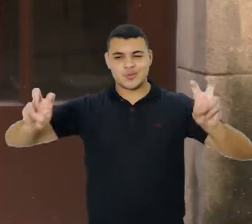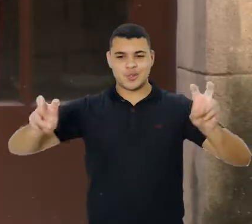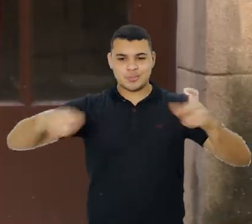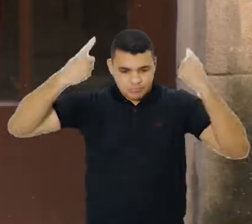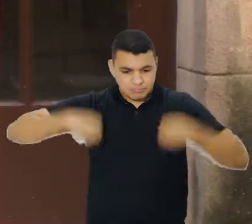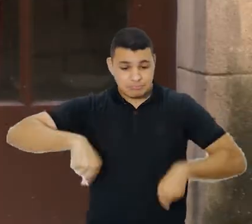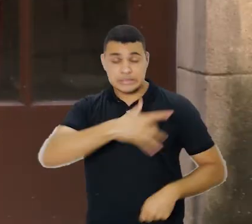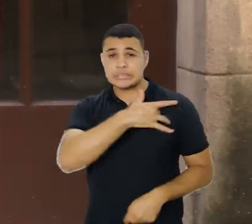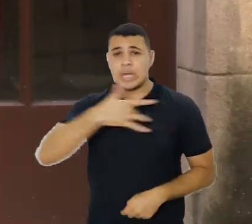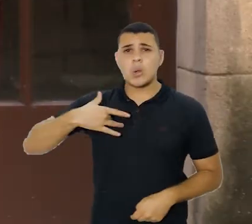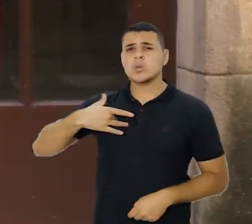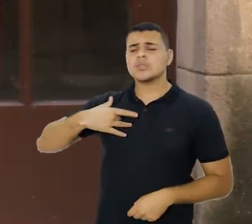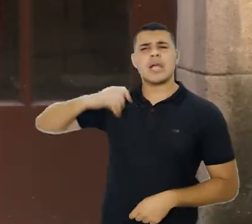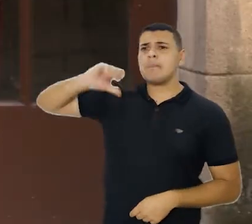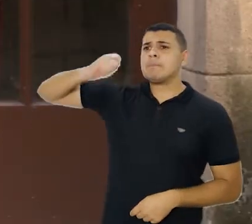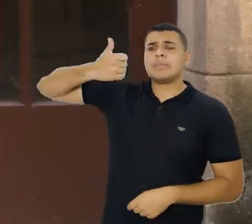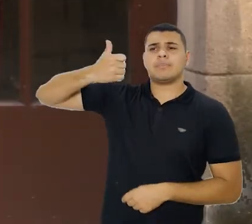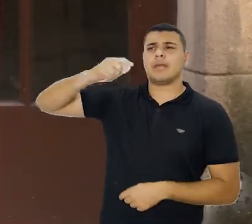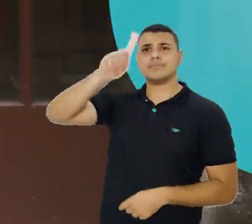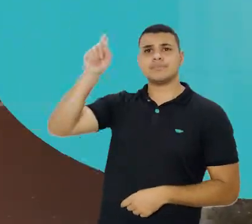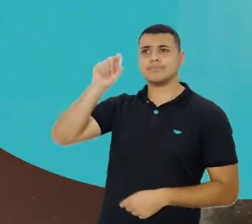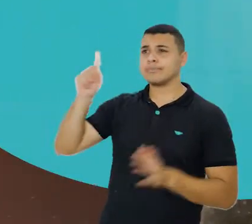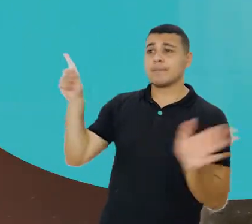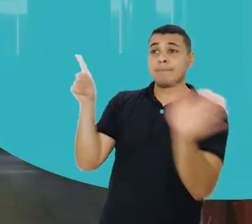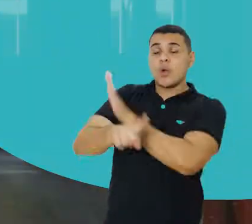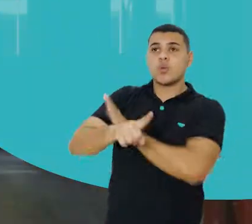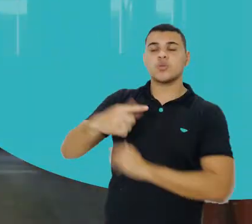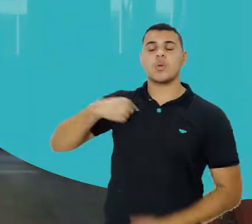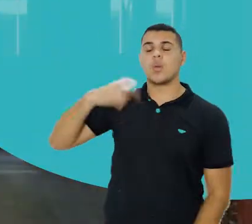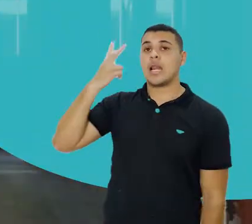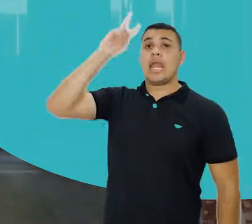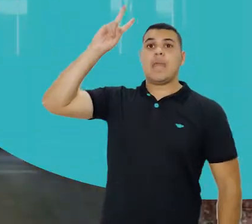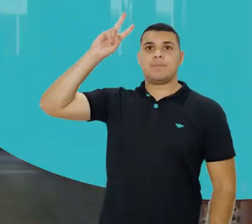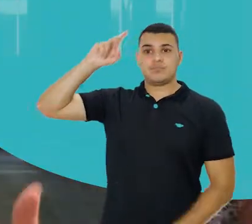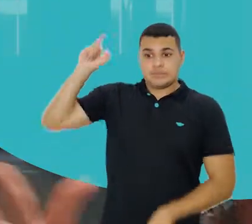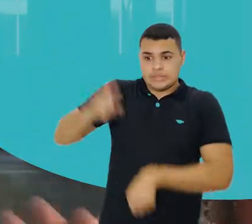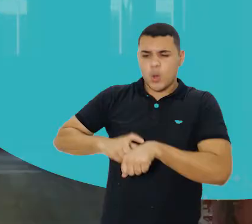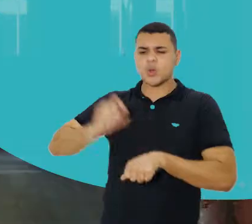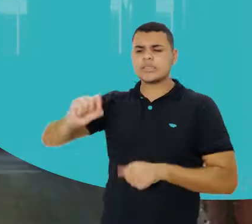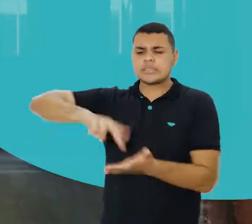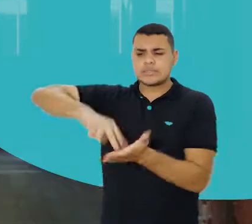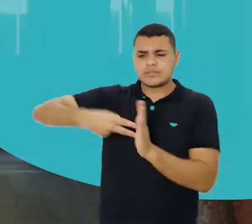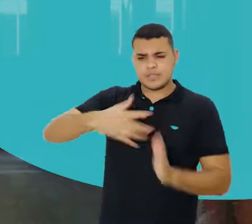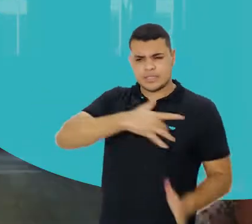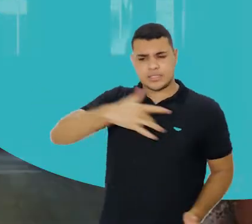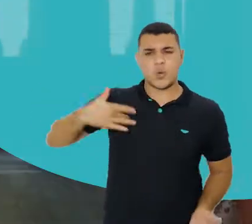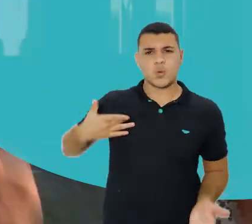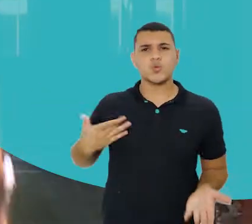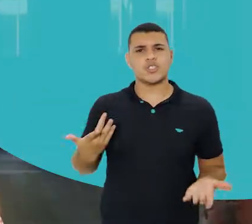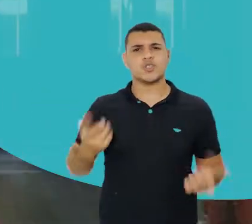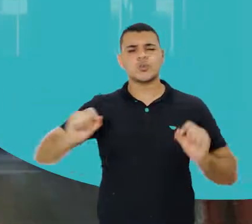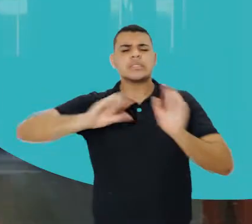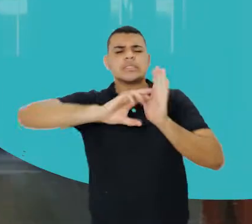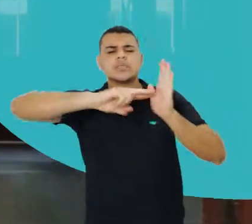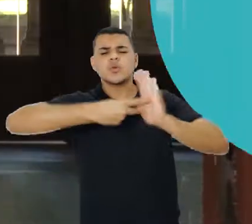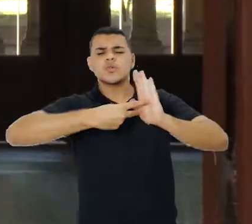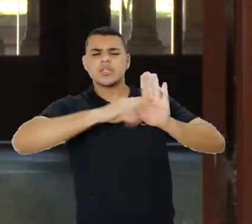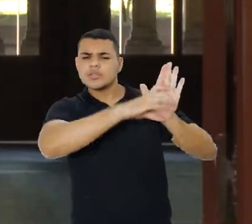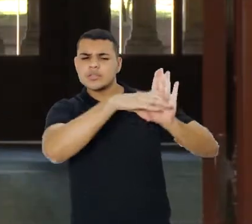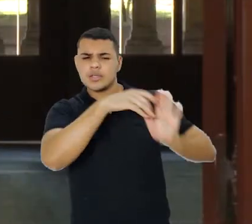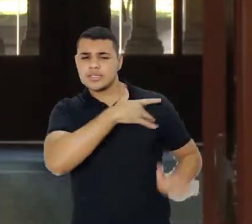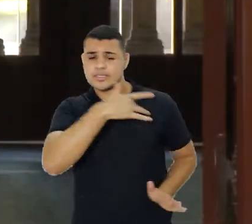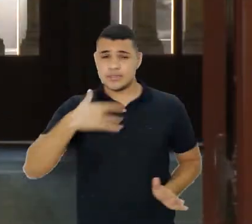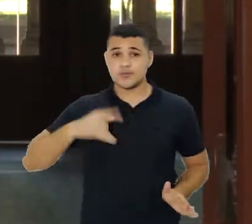de indicadores de saúde, a primeira pergunta, né, que vem à mente é o que é saúde, né? Uma definição de